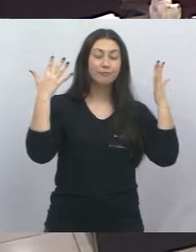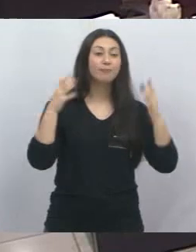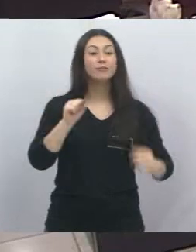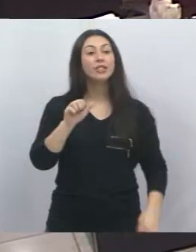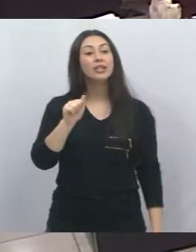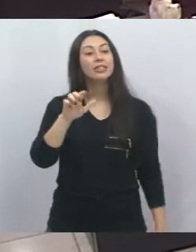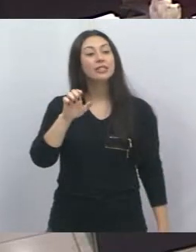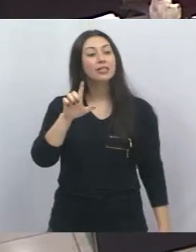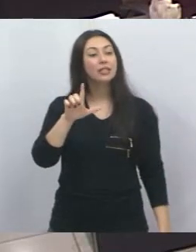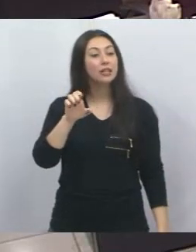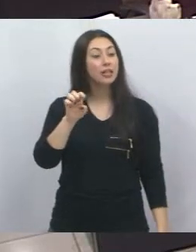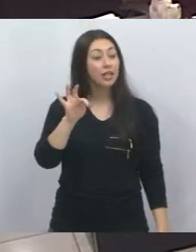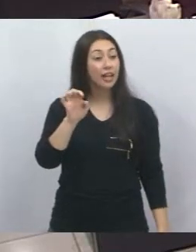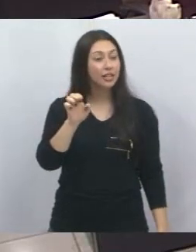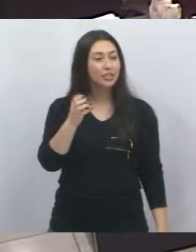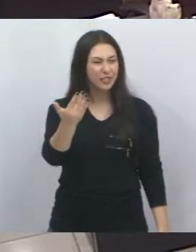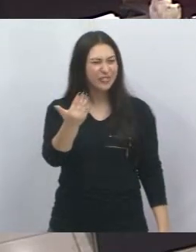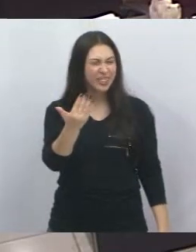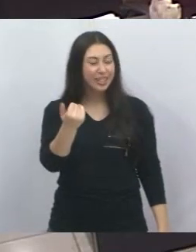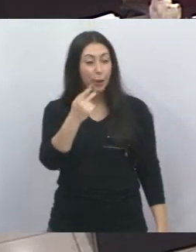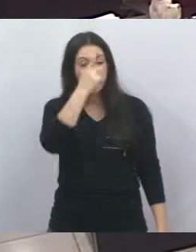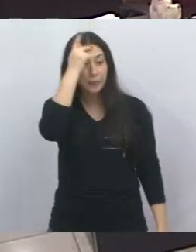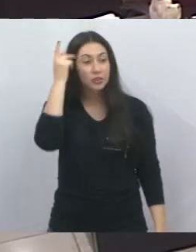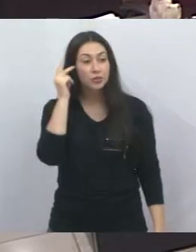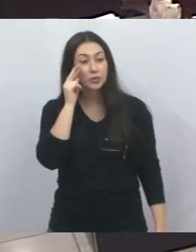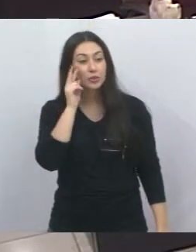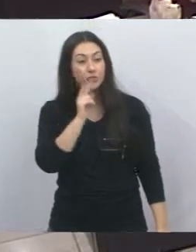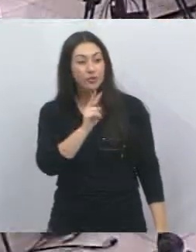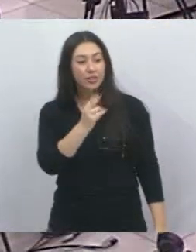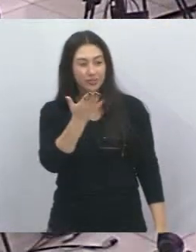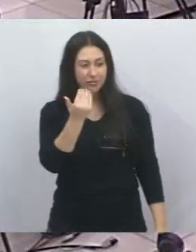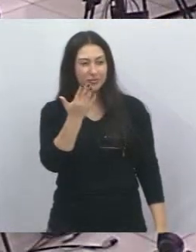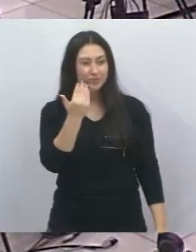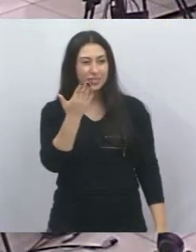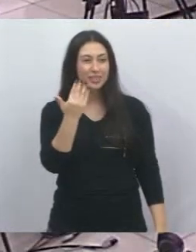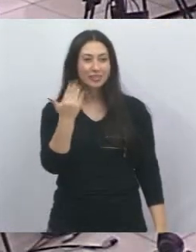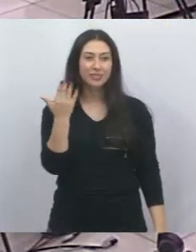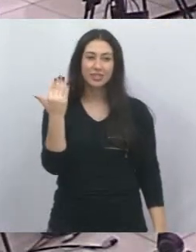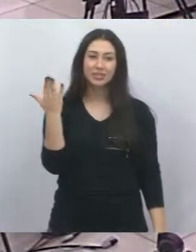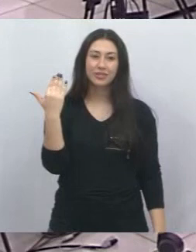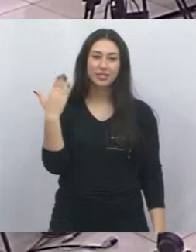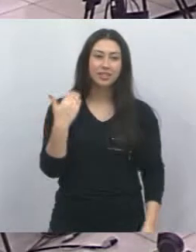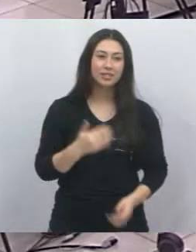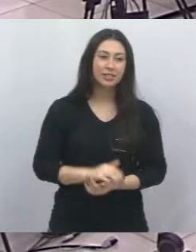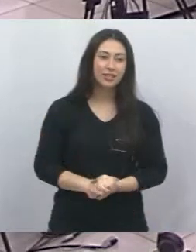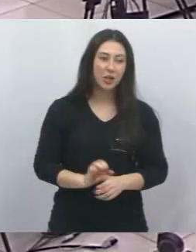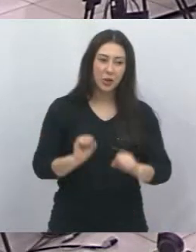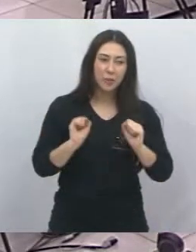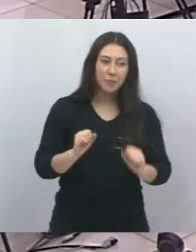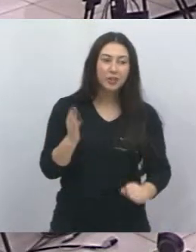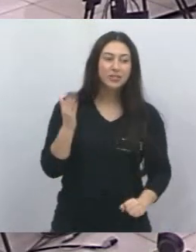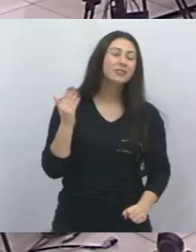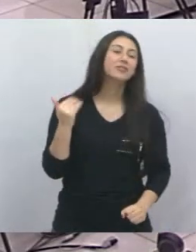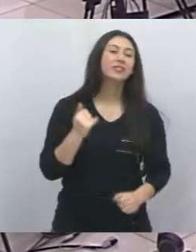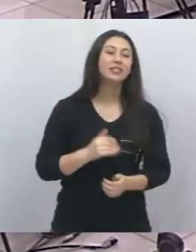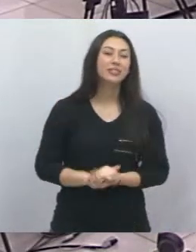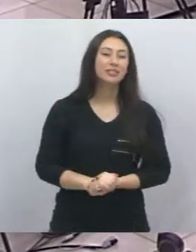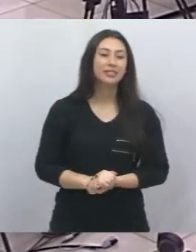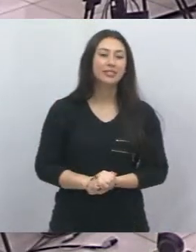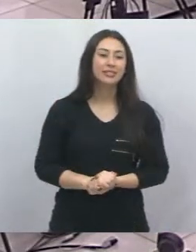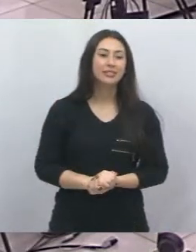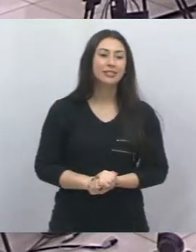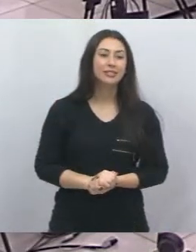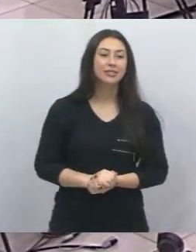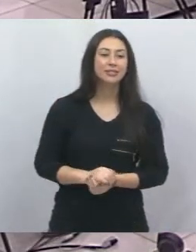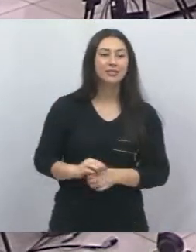Salete, vem aqui na frente, Salete. Pessoal que está em casa vê você, vem aqui, vem aqui, vem aqui. Pode vir aqui. Fica aqui do